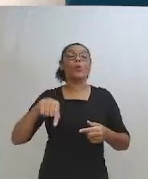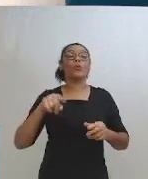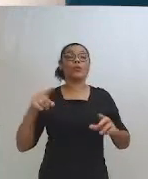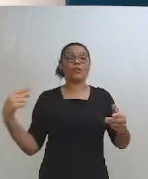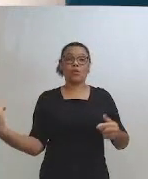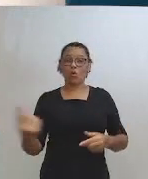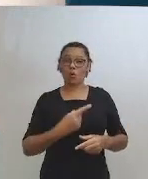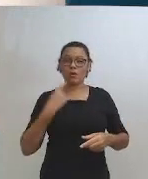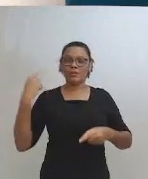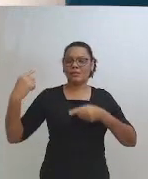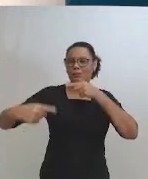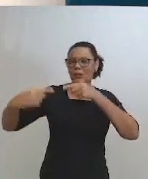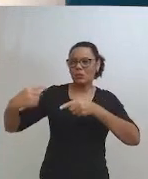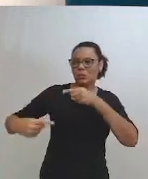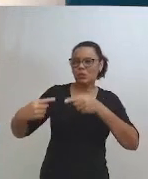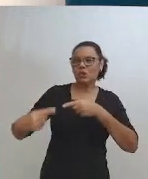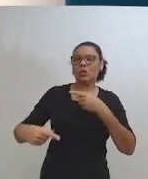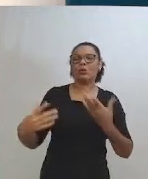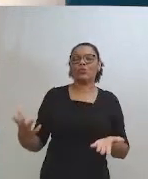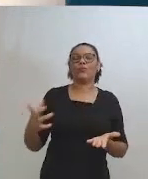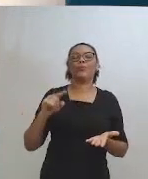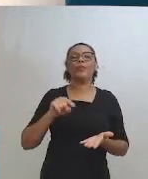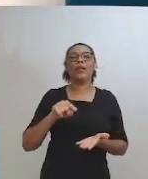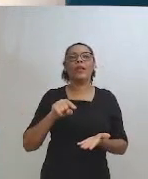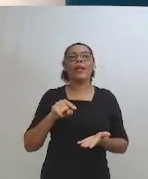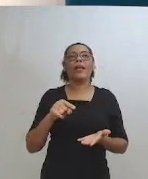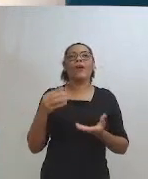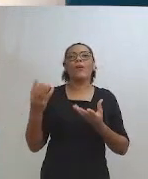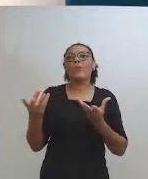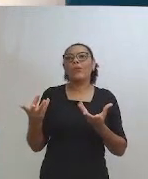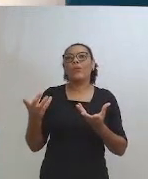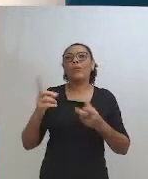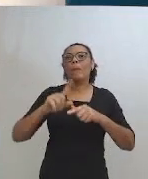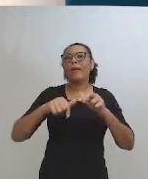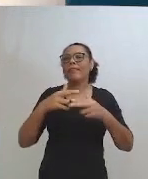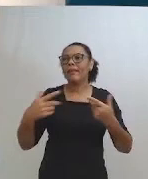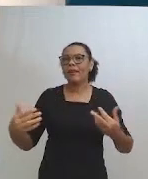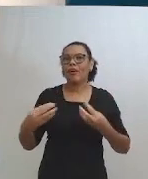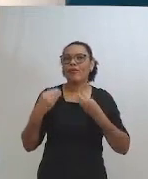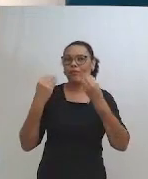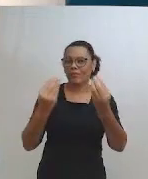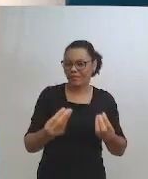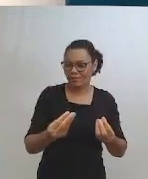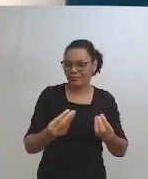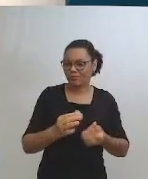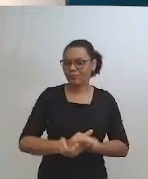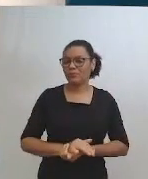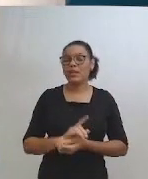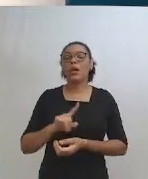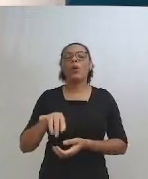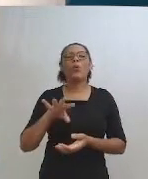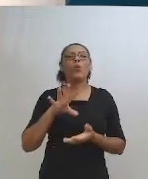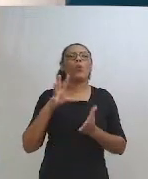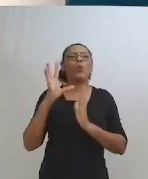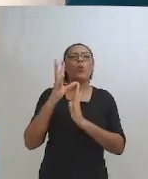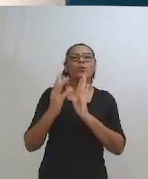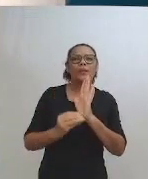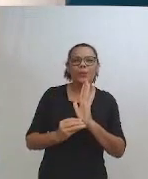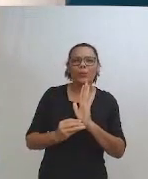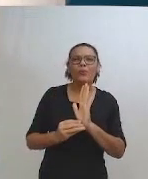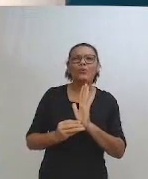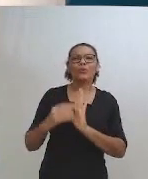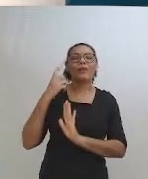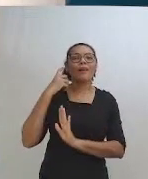manipulação do material que foi entregue. E explico. Esse conteúdo da gravação, ela foi colocado